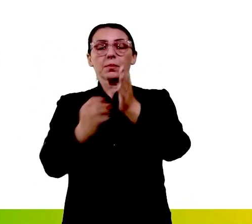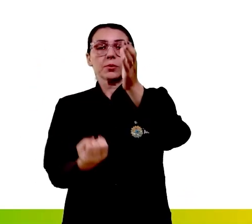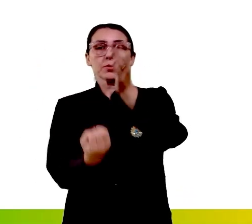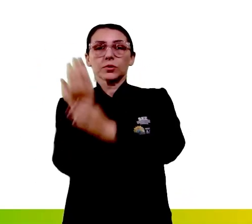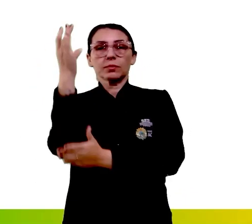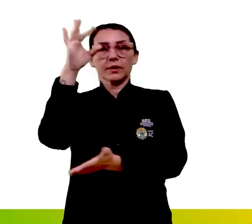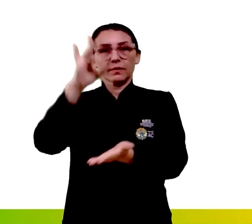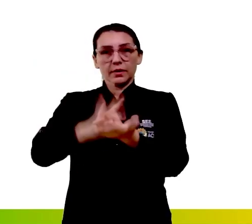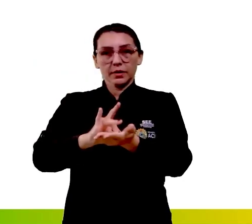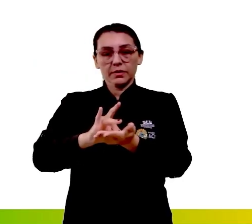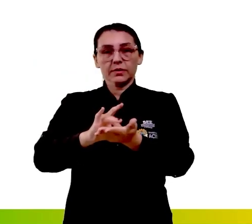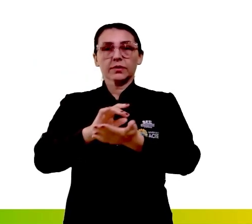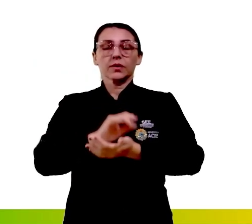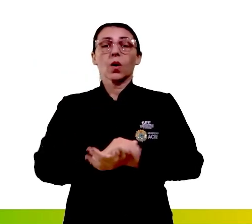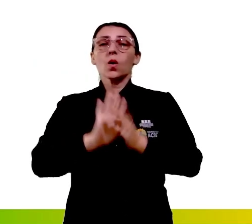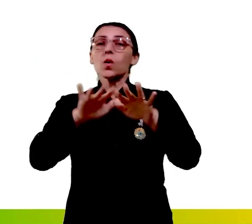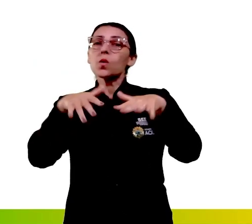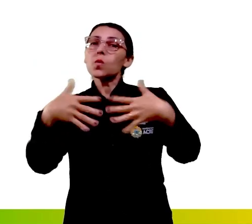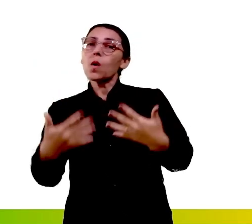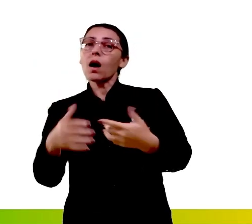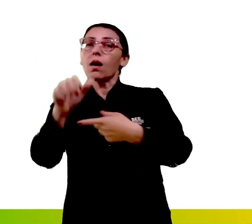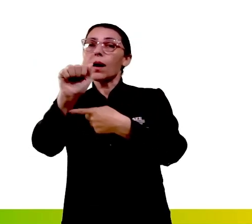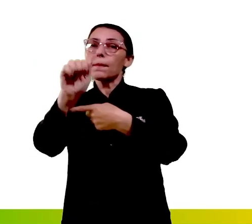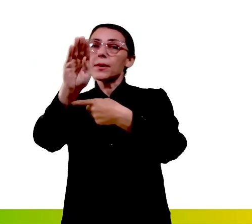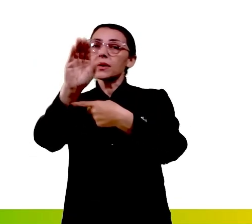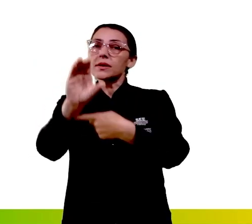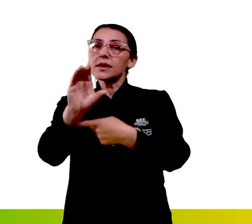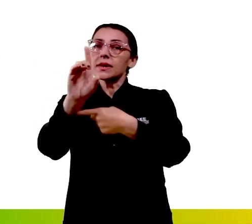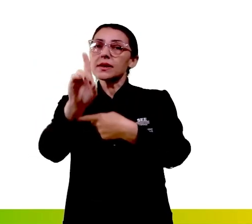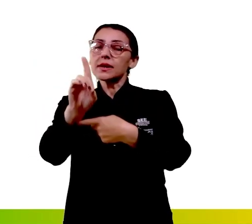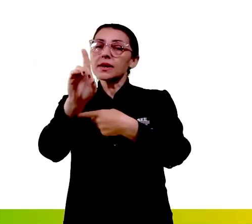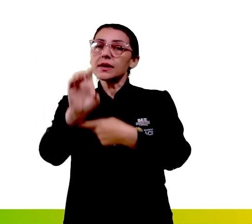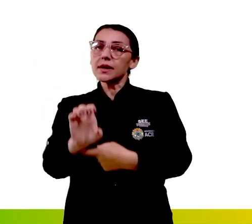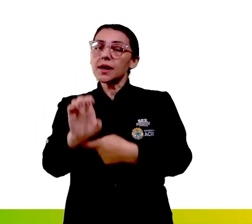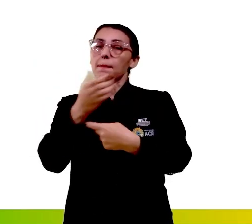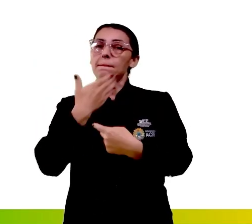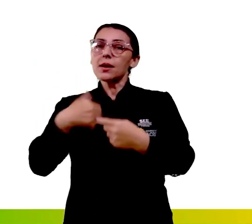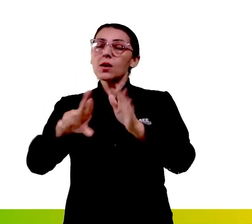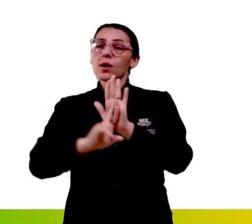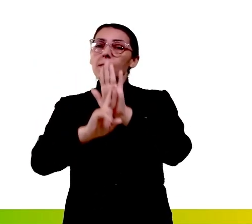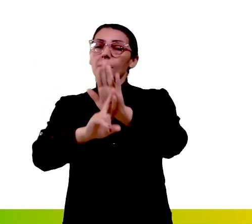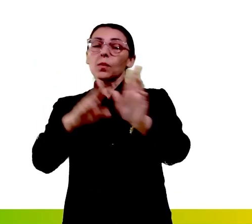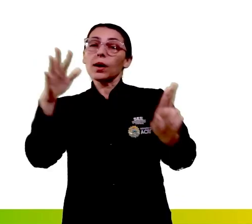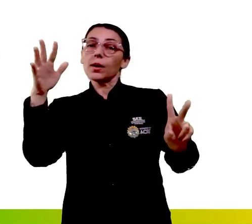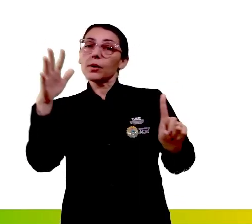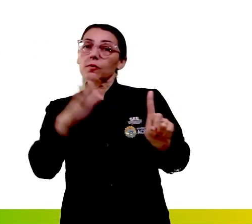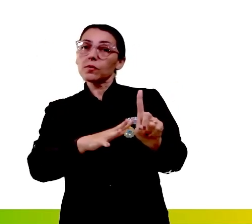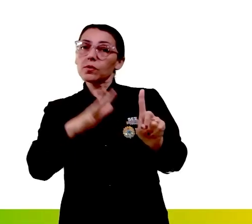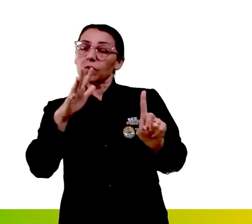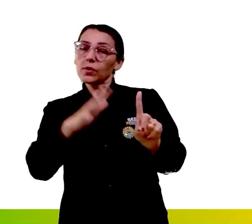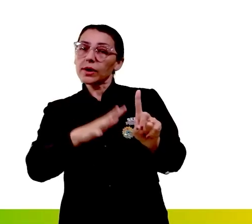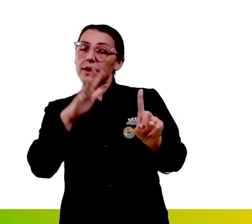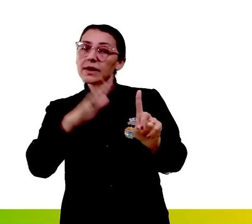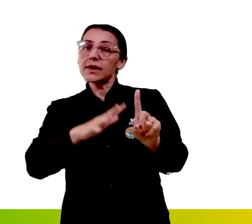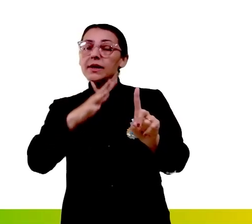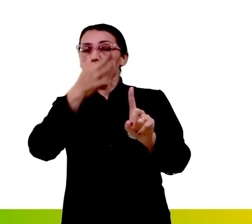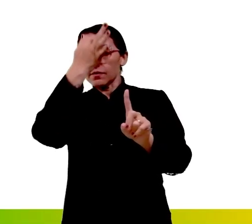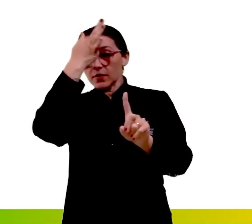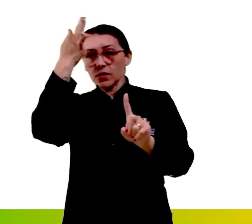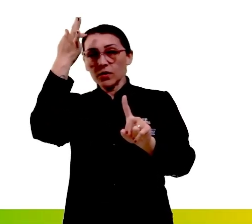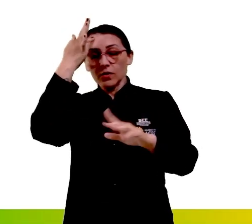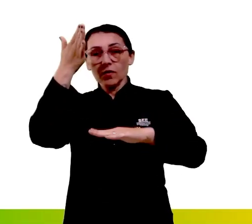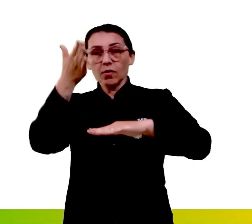verdade. Qual das alternativas melhor representa uma influência da filosofia